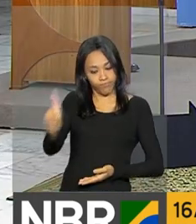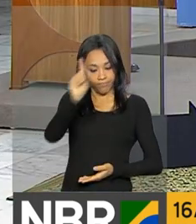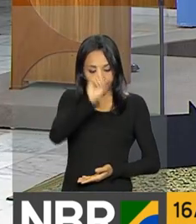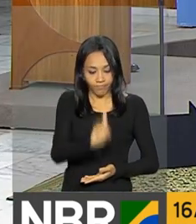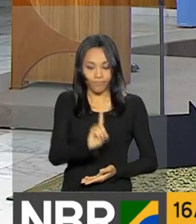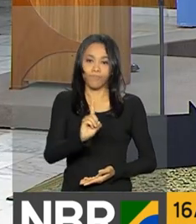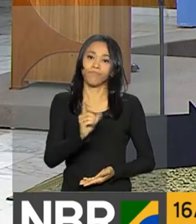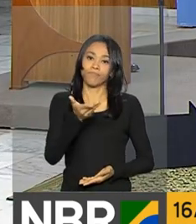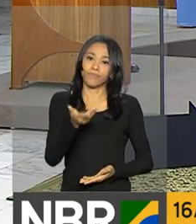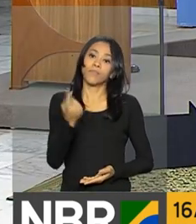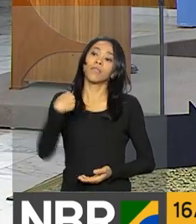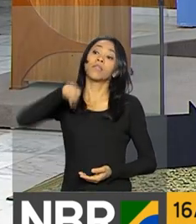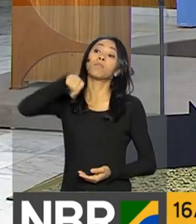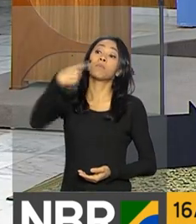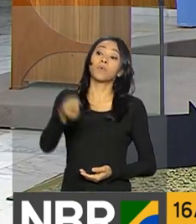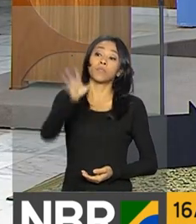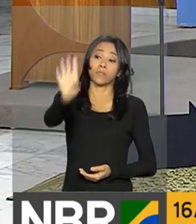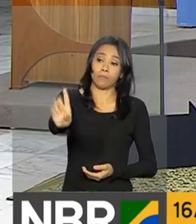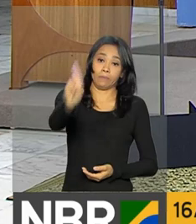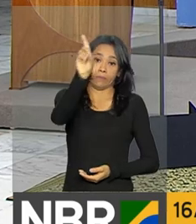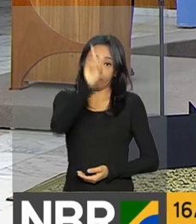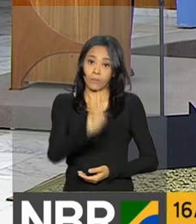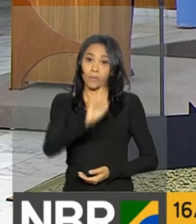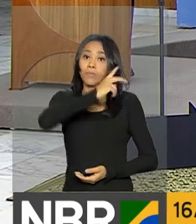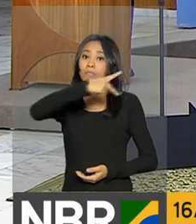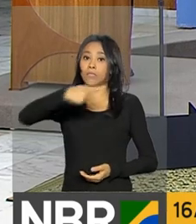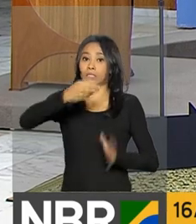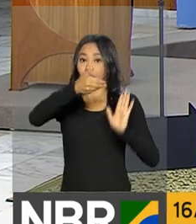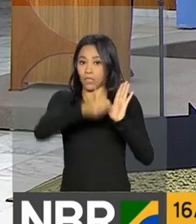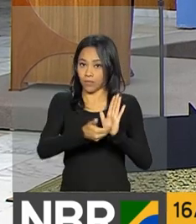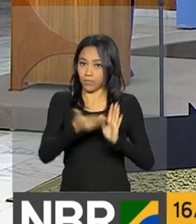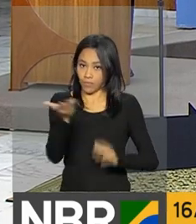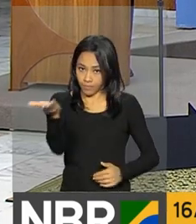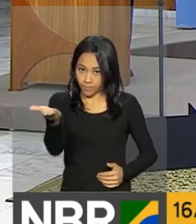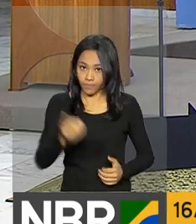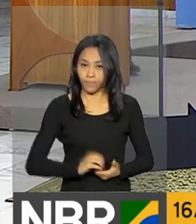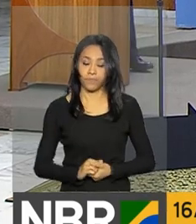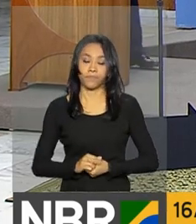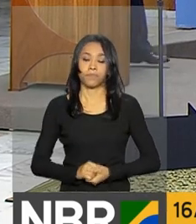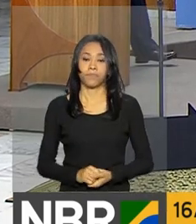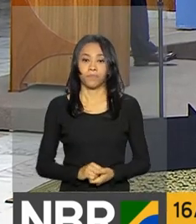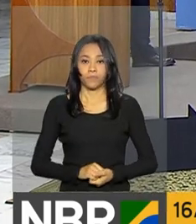e sequencialmente o presidente da Câmara dos Deputados, deputado Rodrigo Maia.